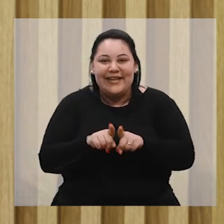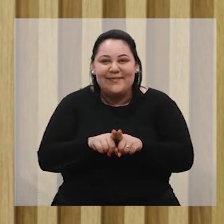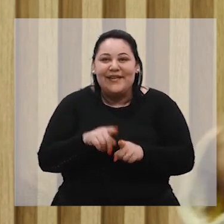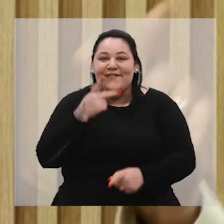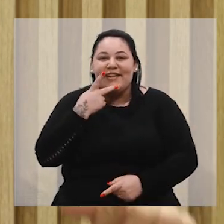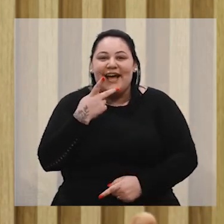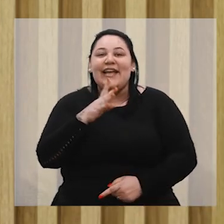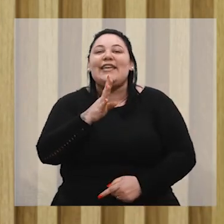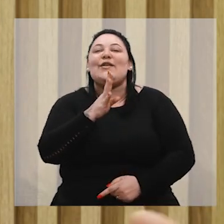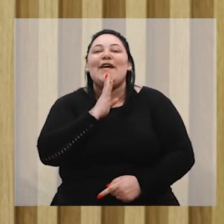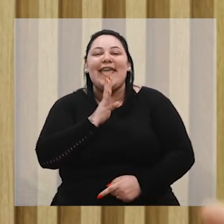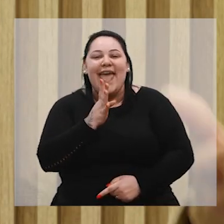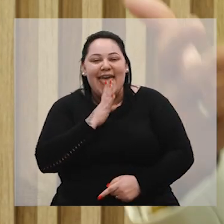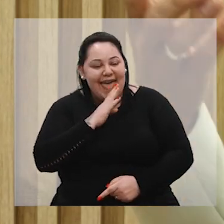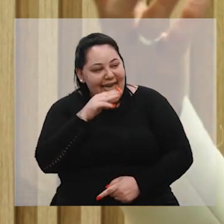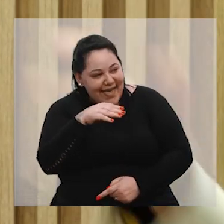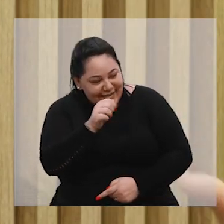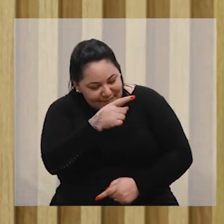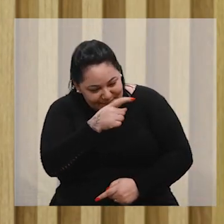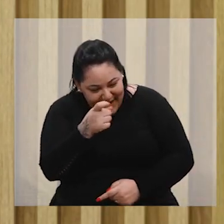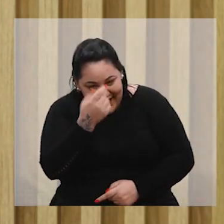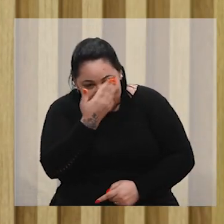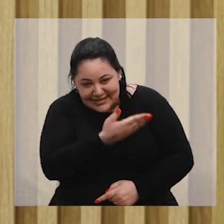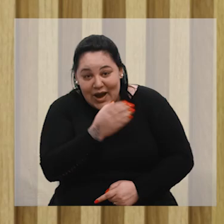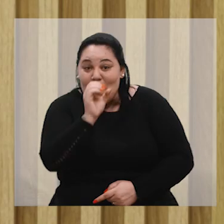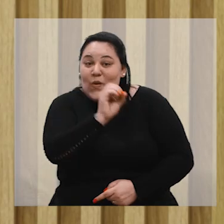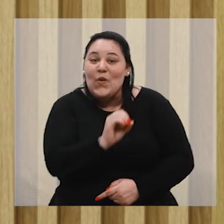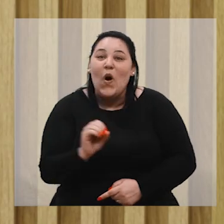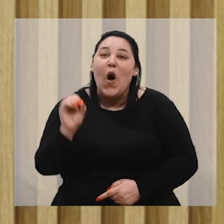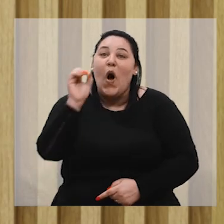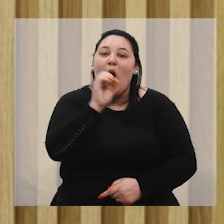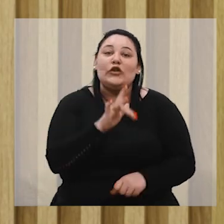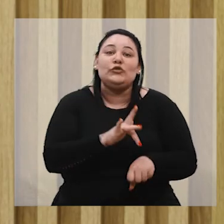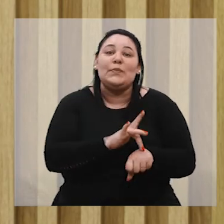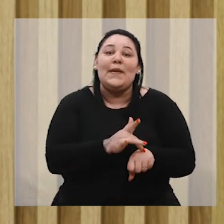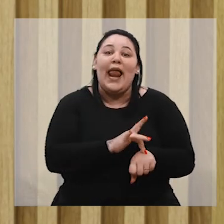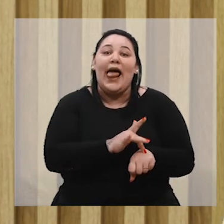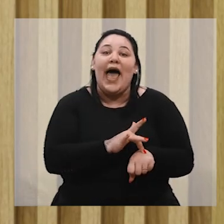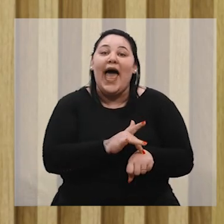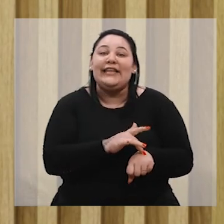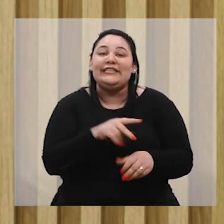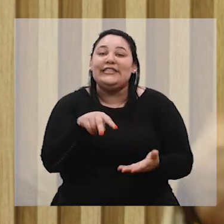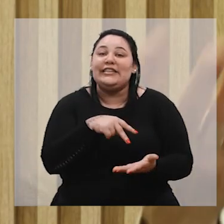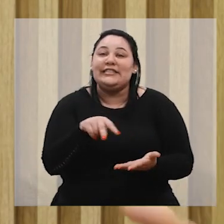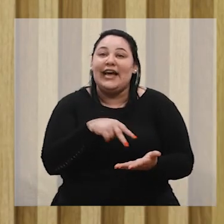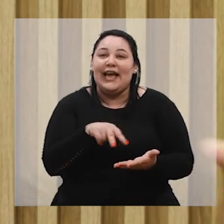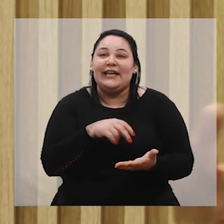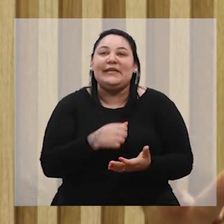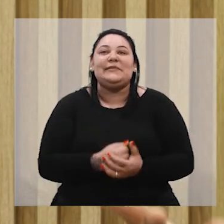filha dela, que é a Ivânia, claro que eu conheço o professor Max Dantas, é um excelente